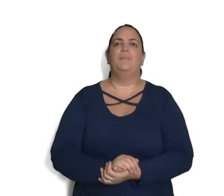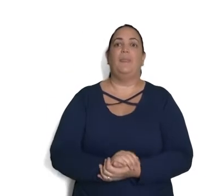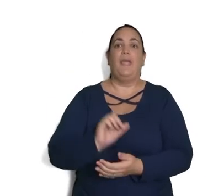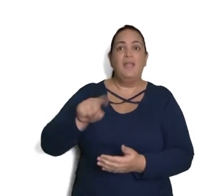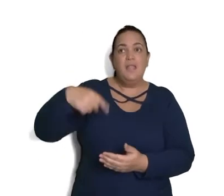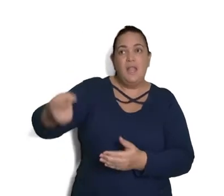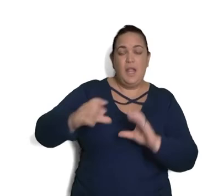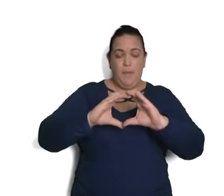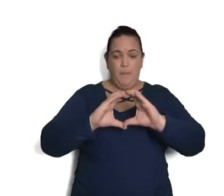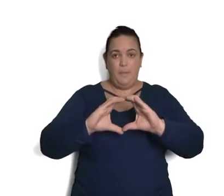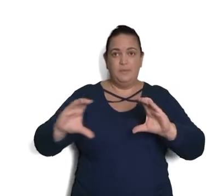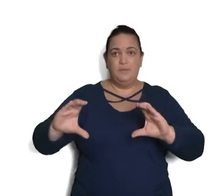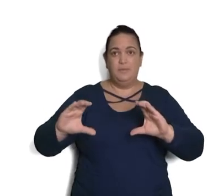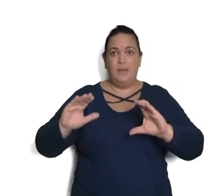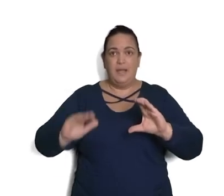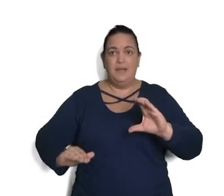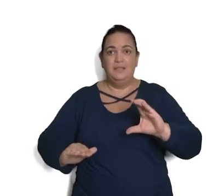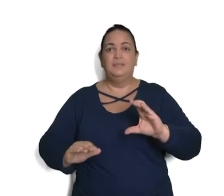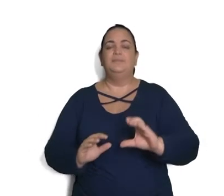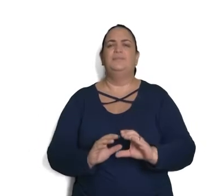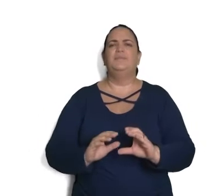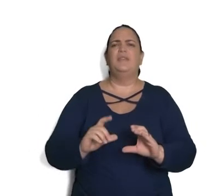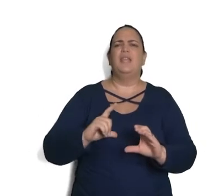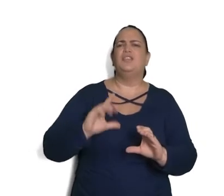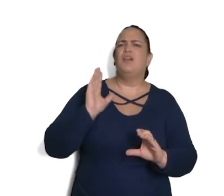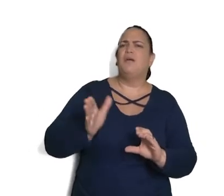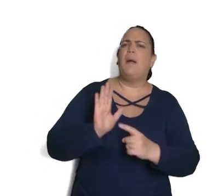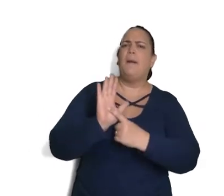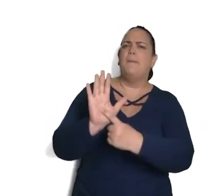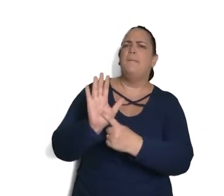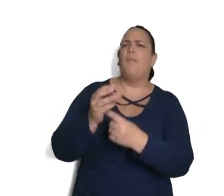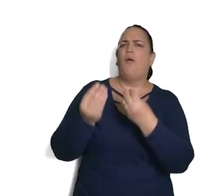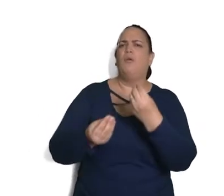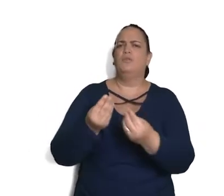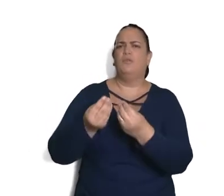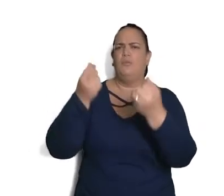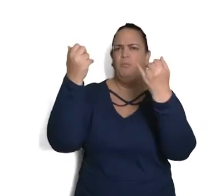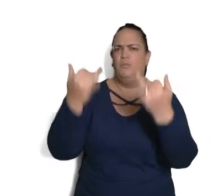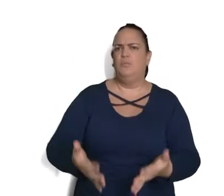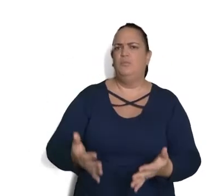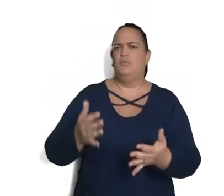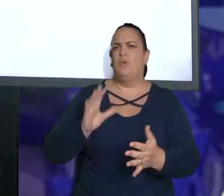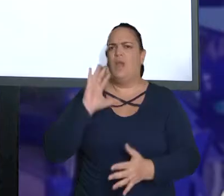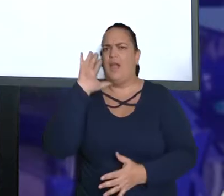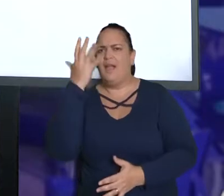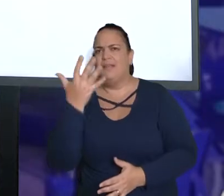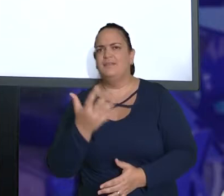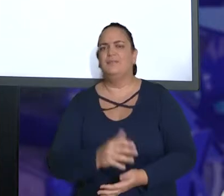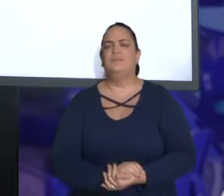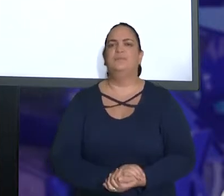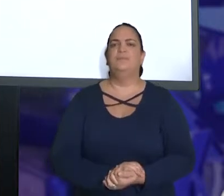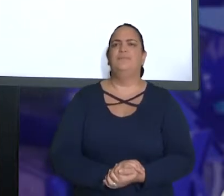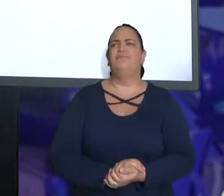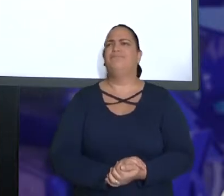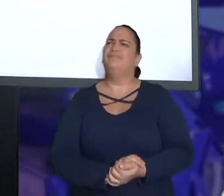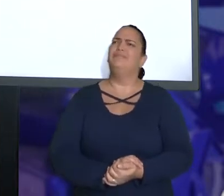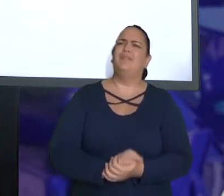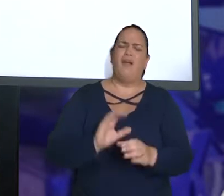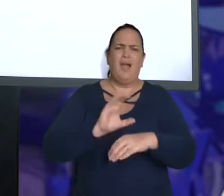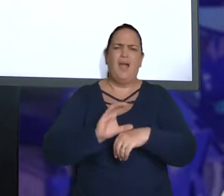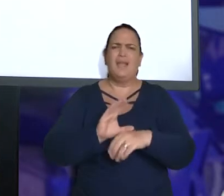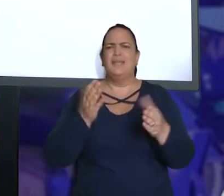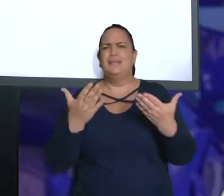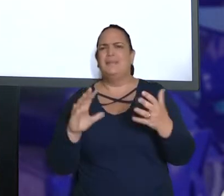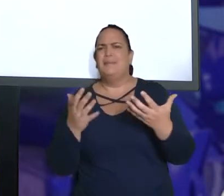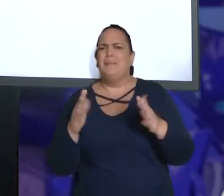já para o final, ele vai propor uma solução. Essa crise de 2018, ela se passou ali em meados de dezembro,